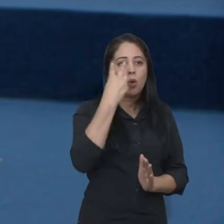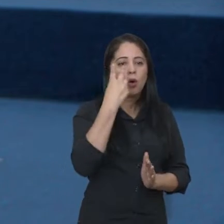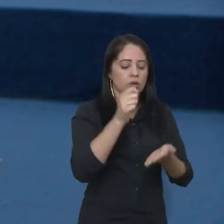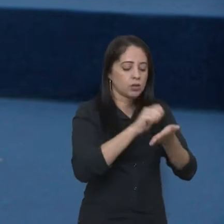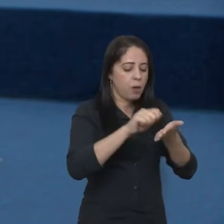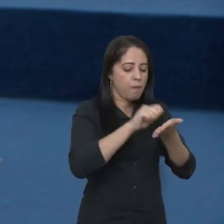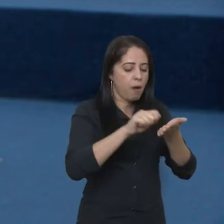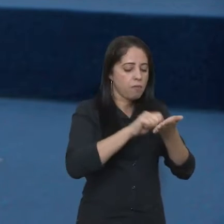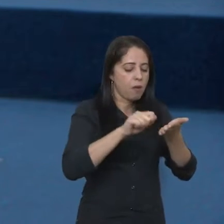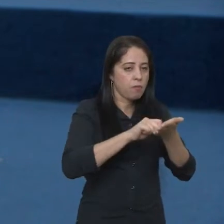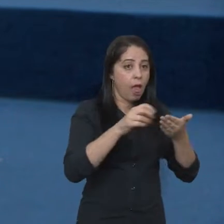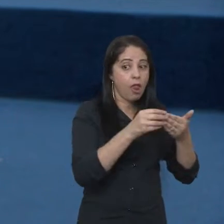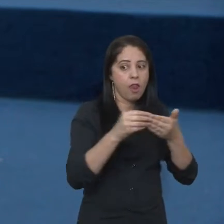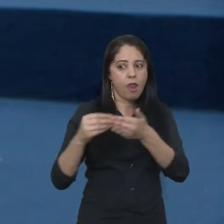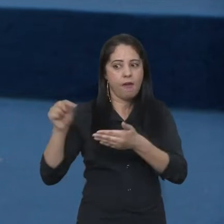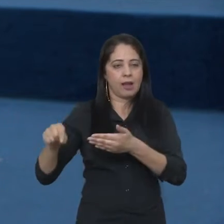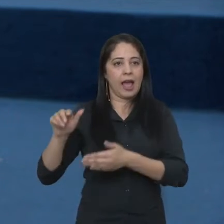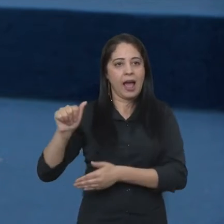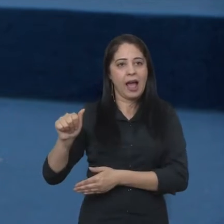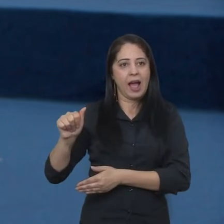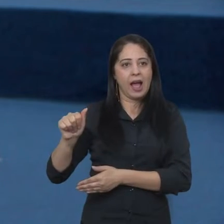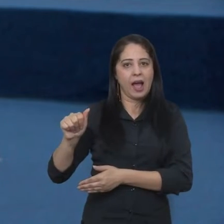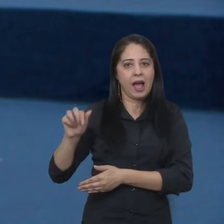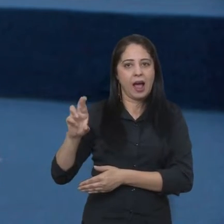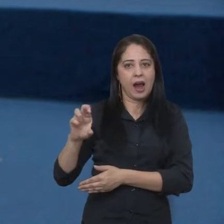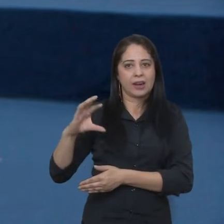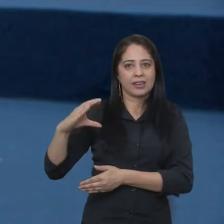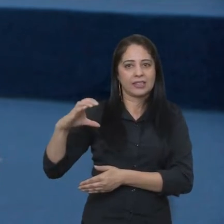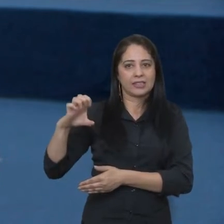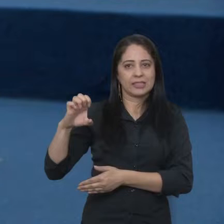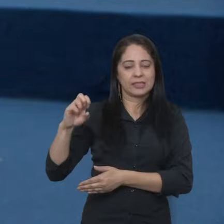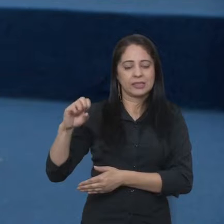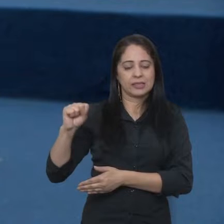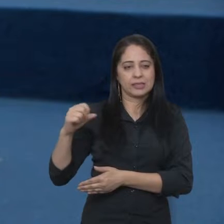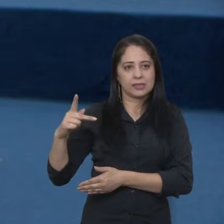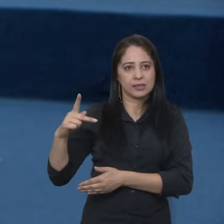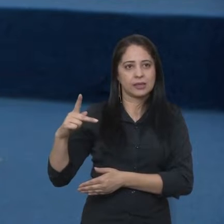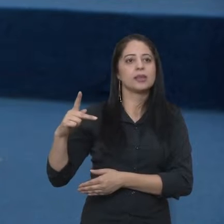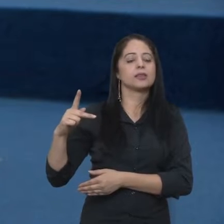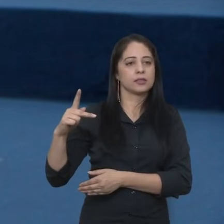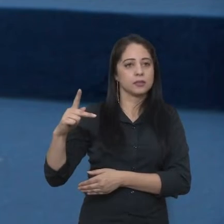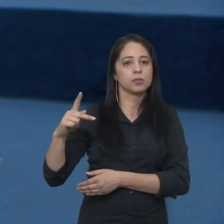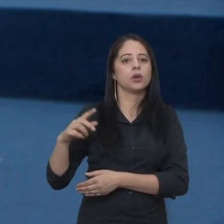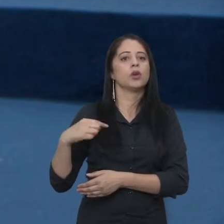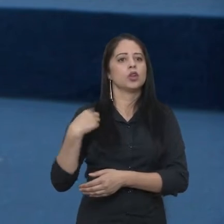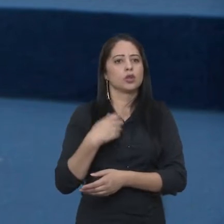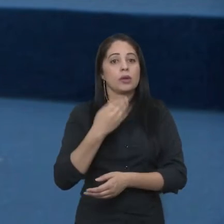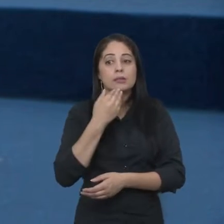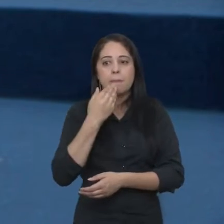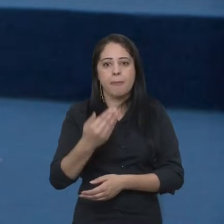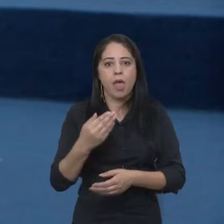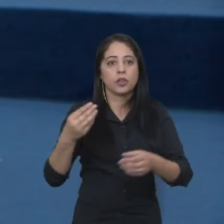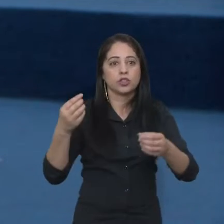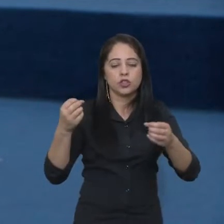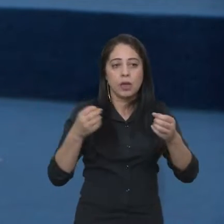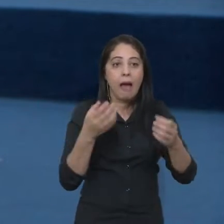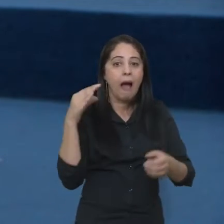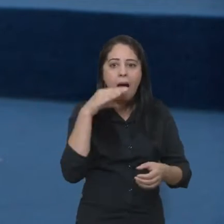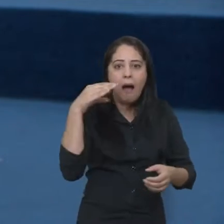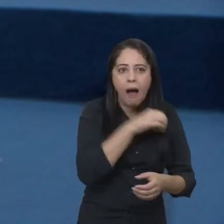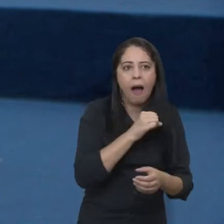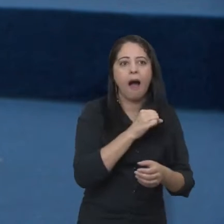nós relatamos tudo à agência reguladora, que é a Arcesp, no caso. Buscamos o pronto